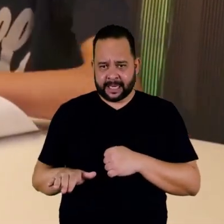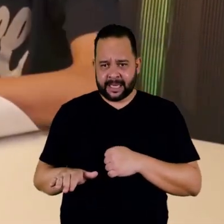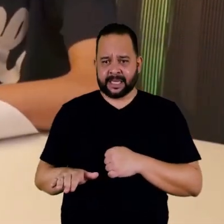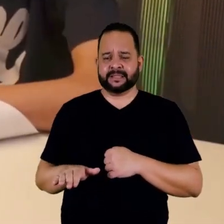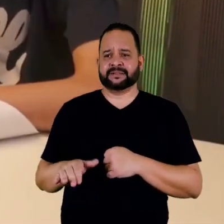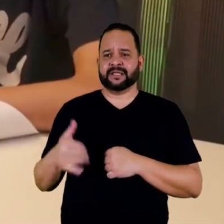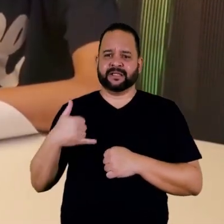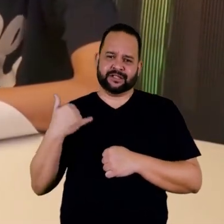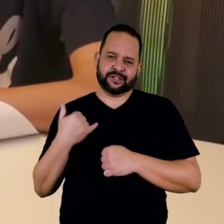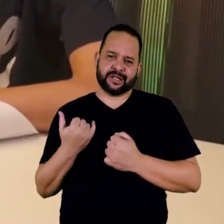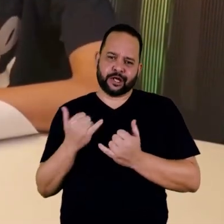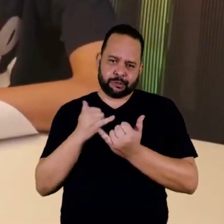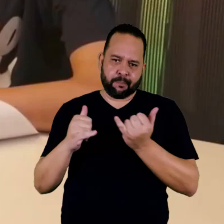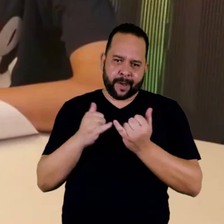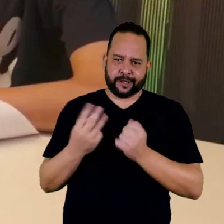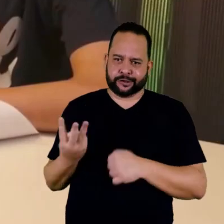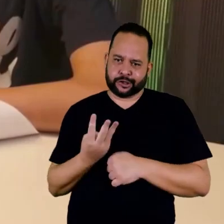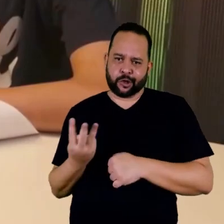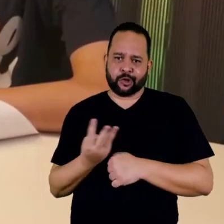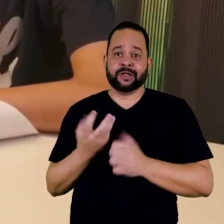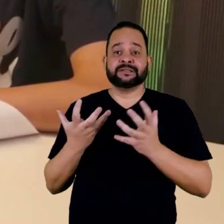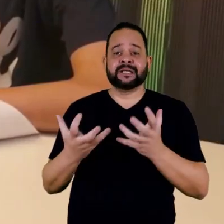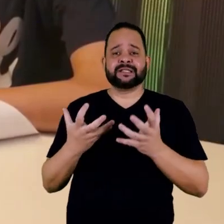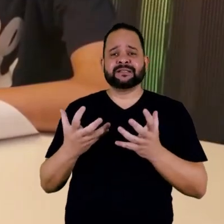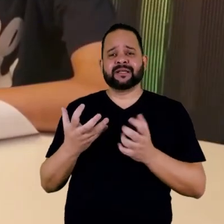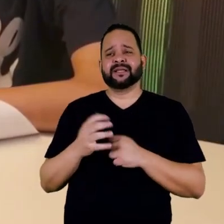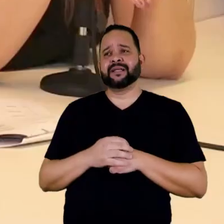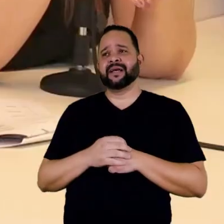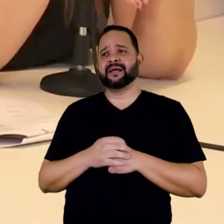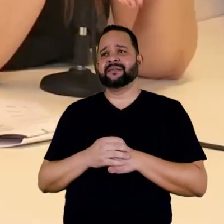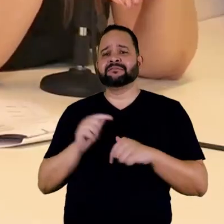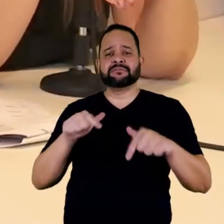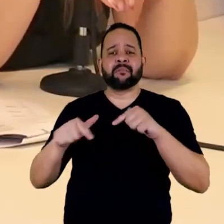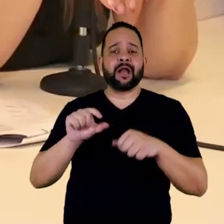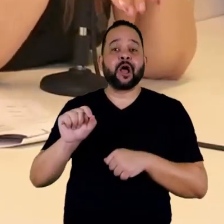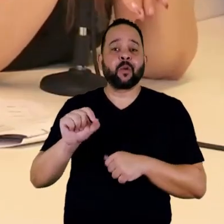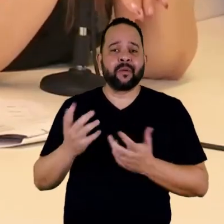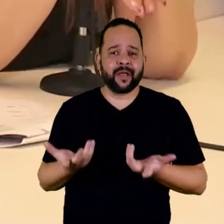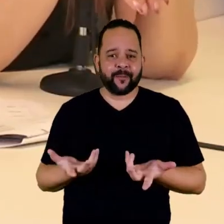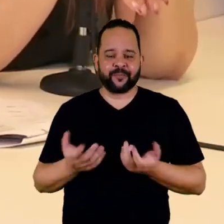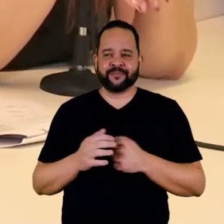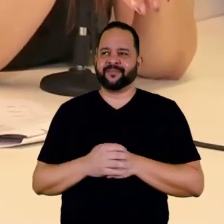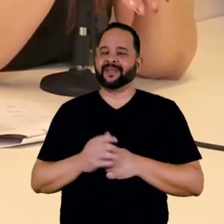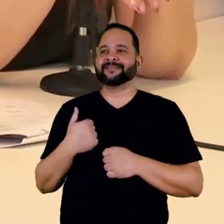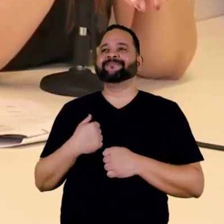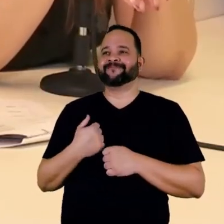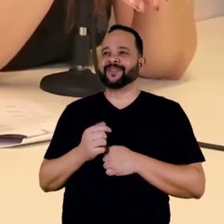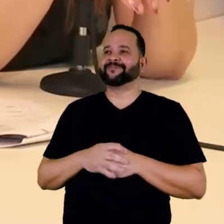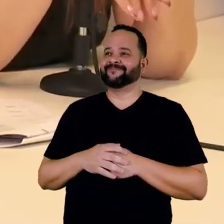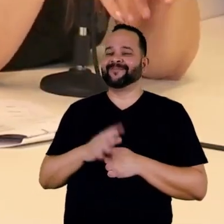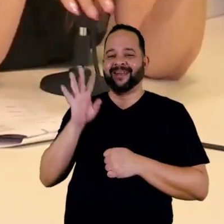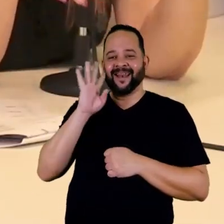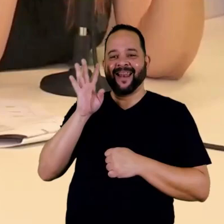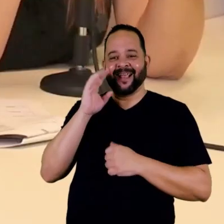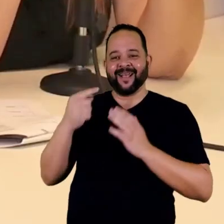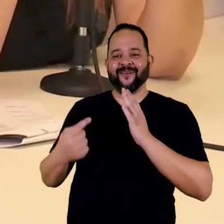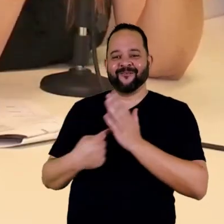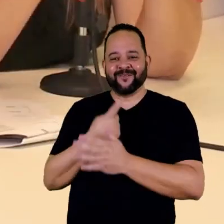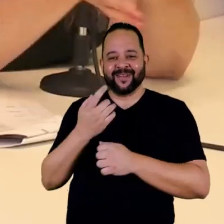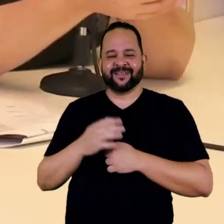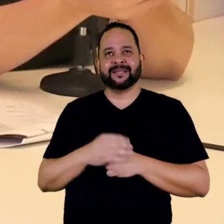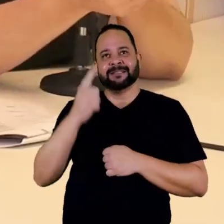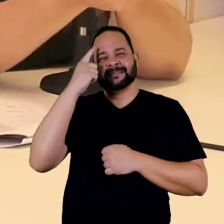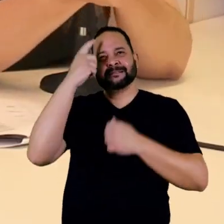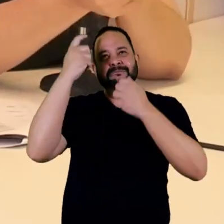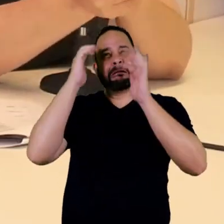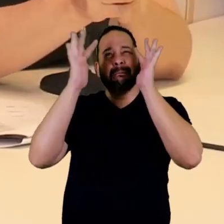criança quando tinha mais ou menos a nossa idade o que você queria ser quando crescesse então F Mel engraçado a gente a gente S ser várias